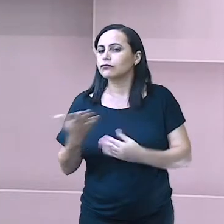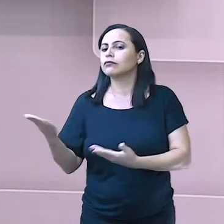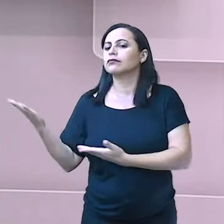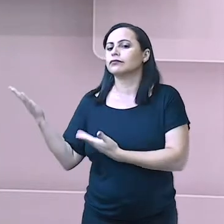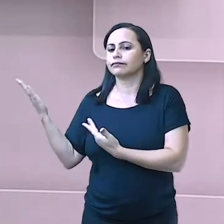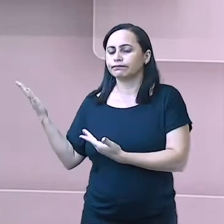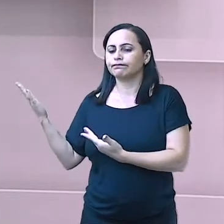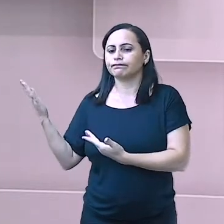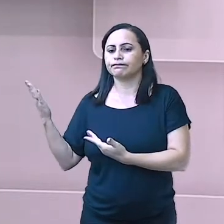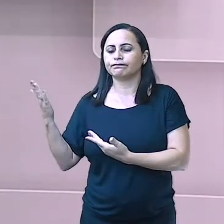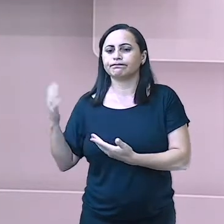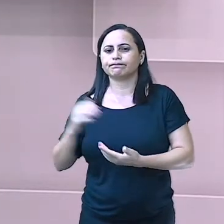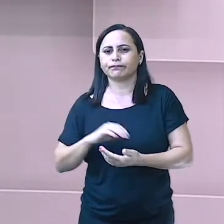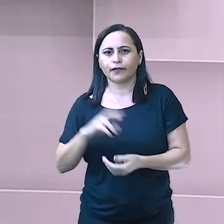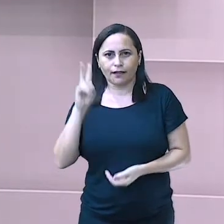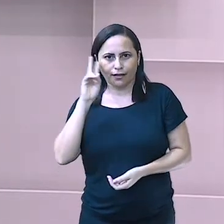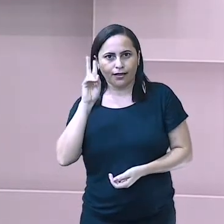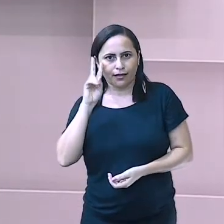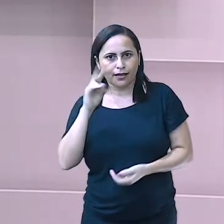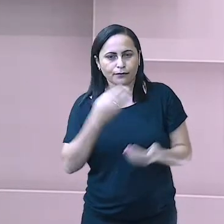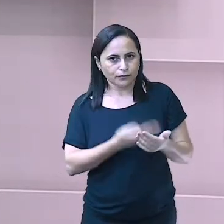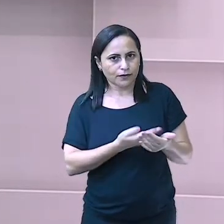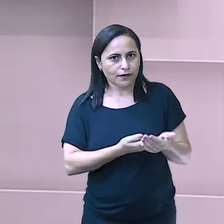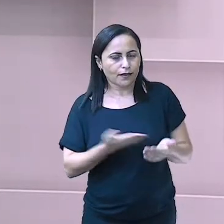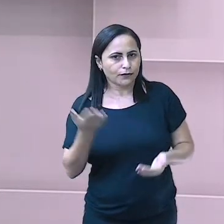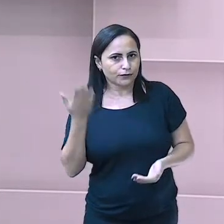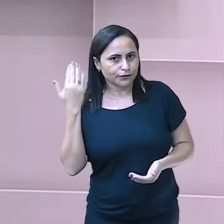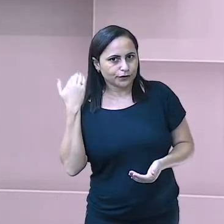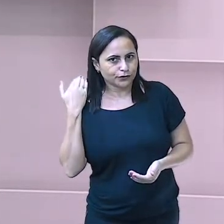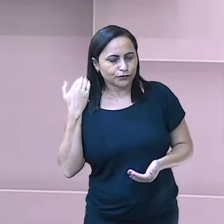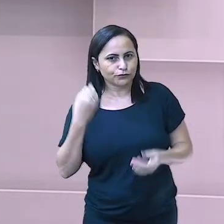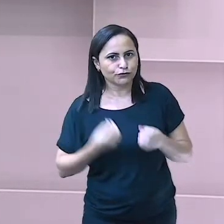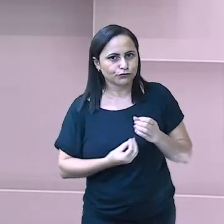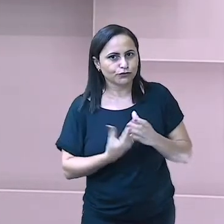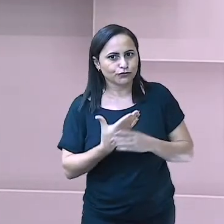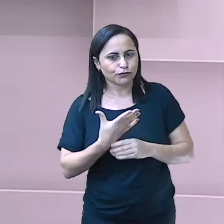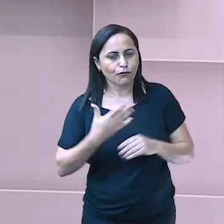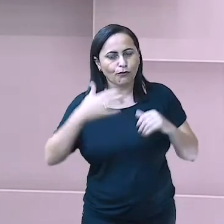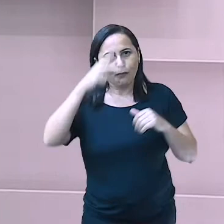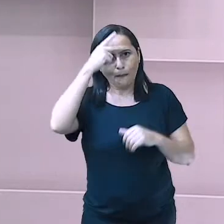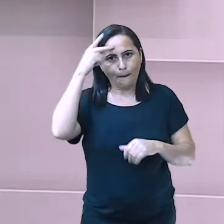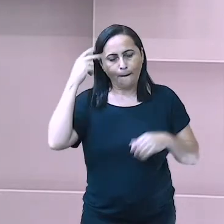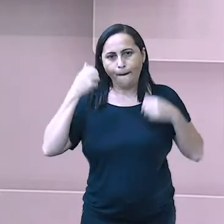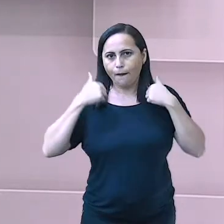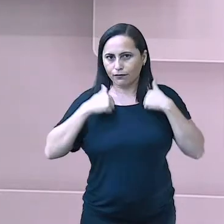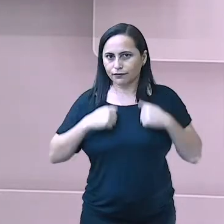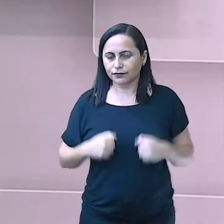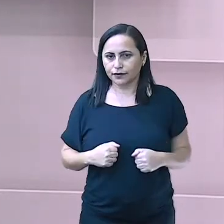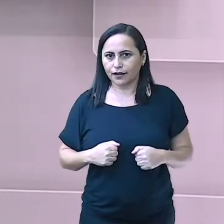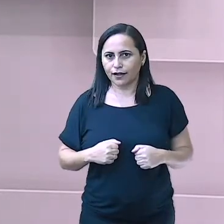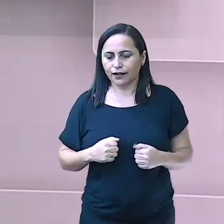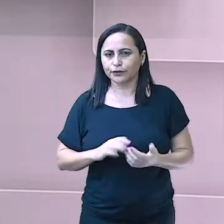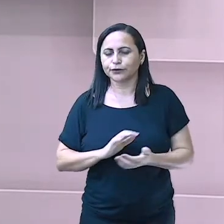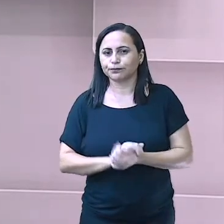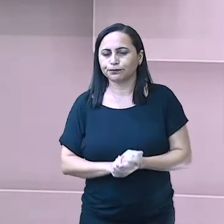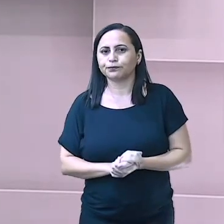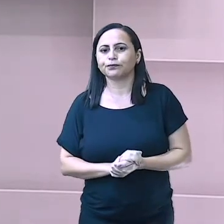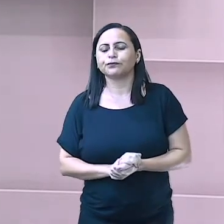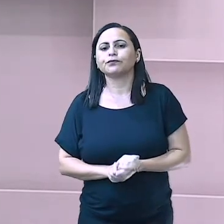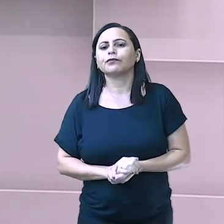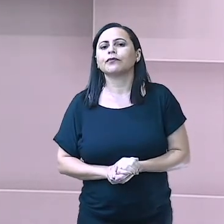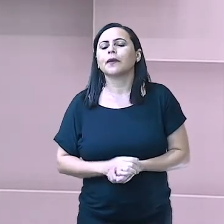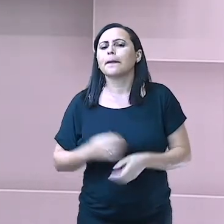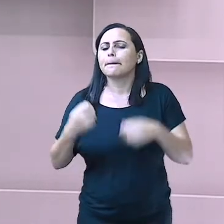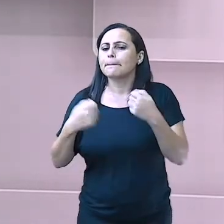nossa aula dos povos sedentários, o surgimento das cidades vieram a partir do quê? Da necessidade também de viver